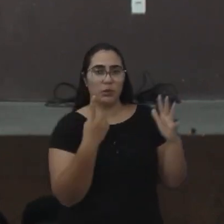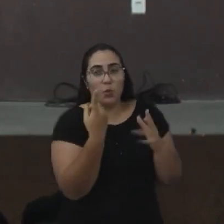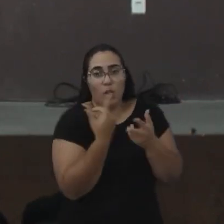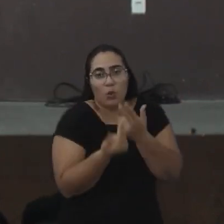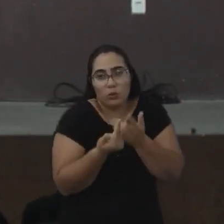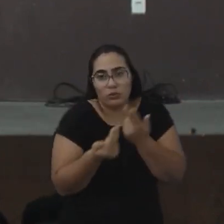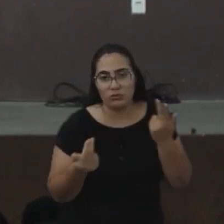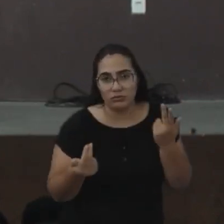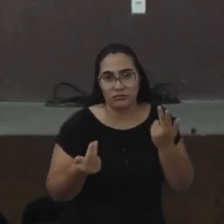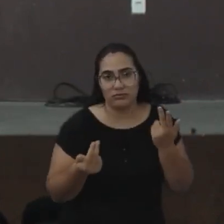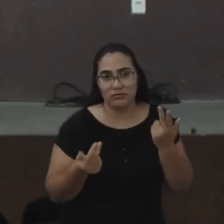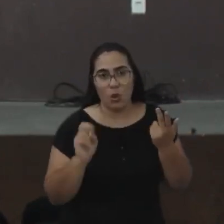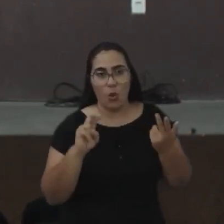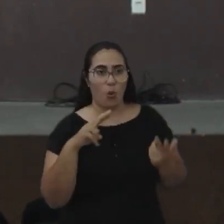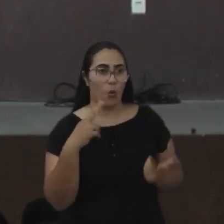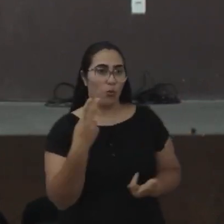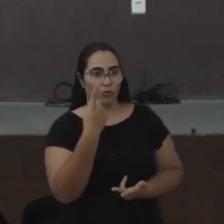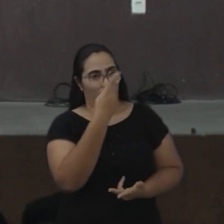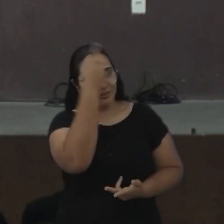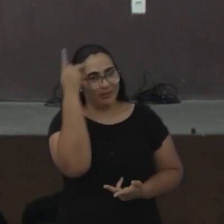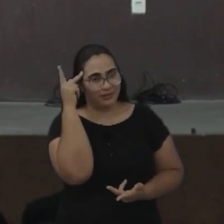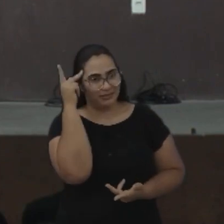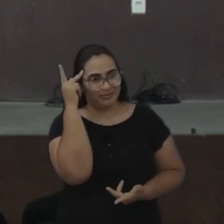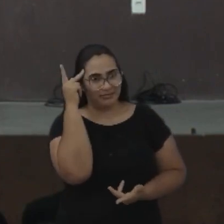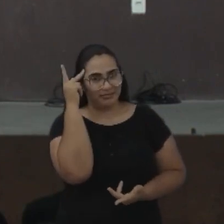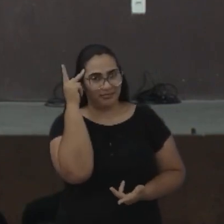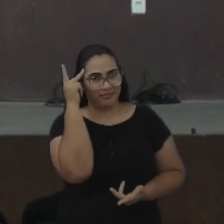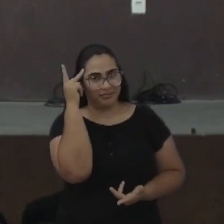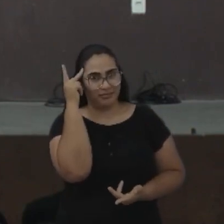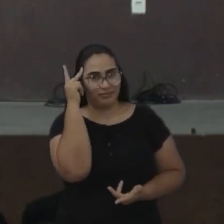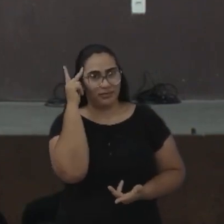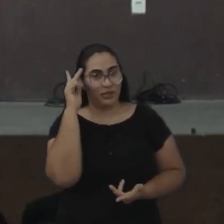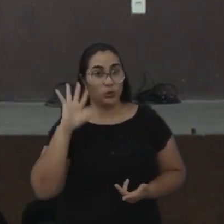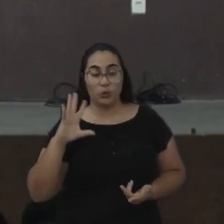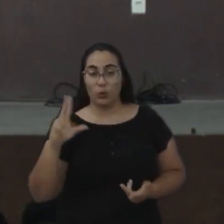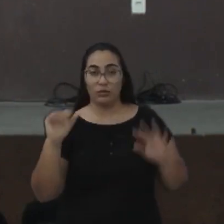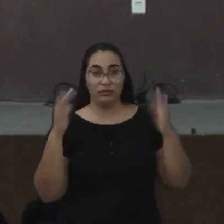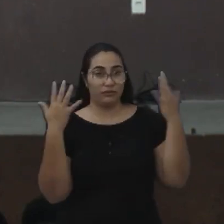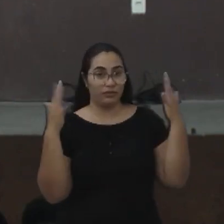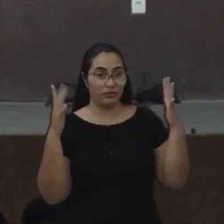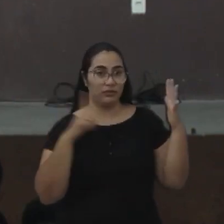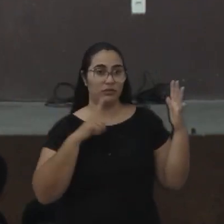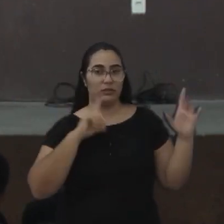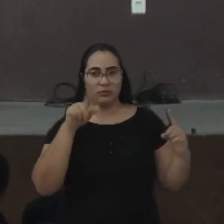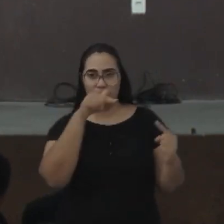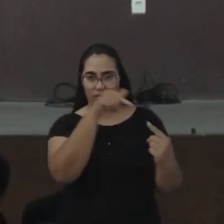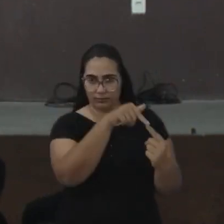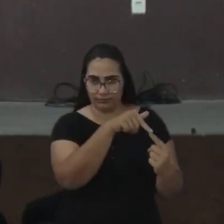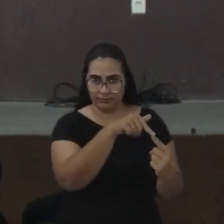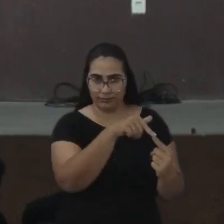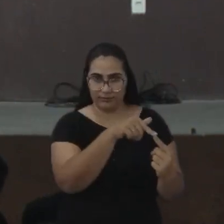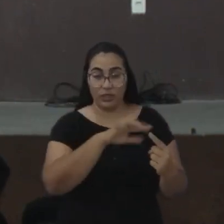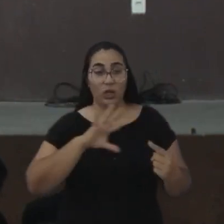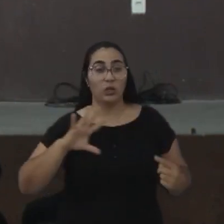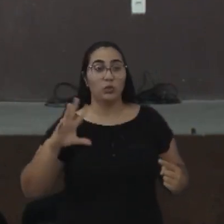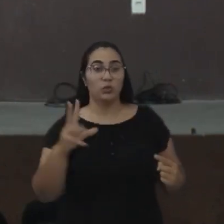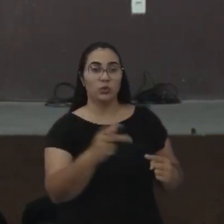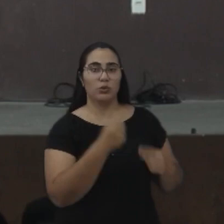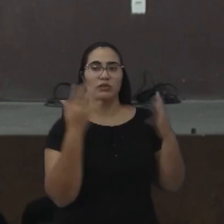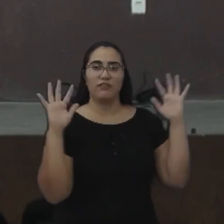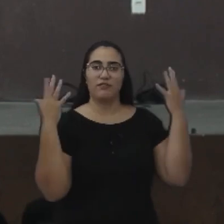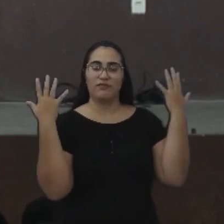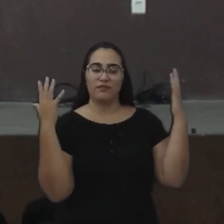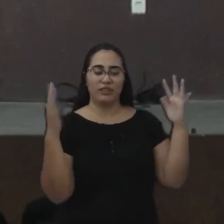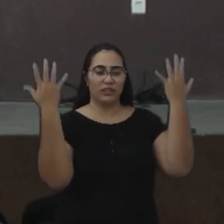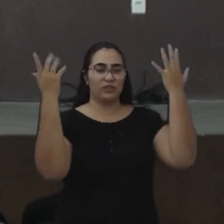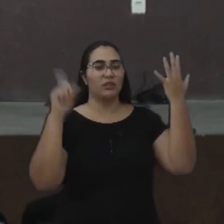Toda festa celebra alguém. Certo? Primeiro ponto. Toda festa é um culto. Vamos